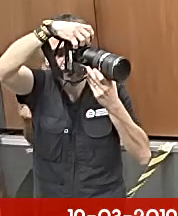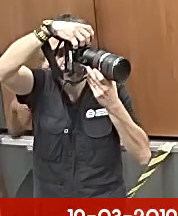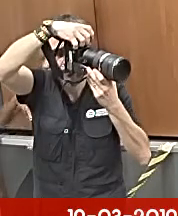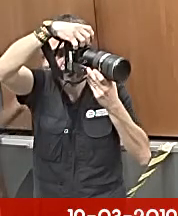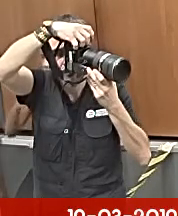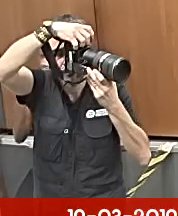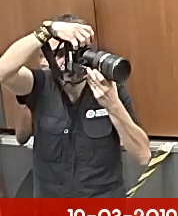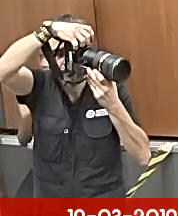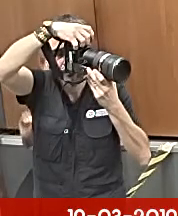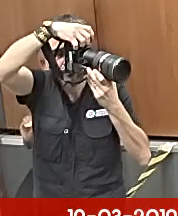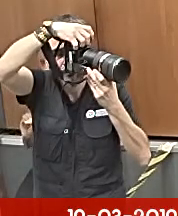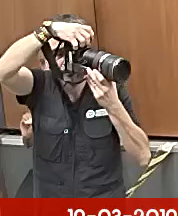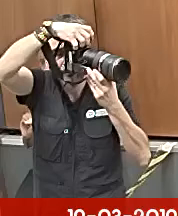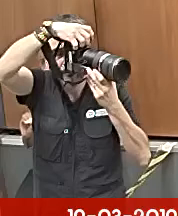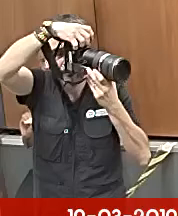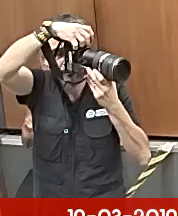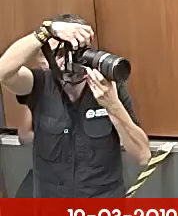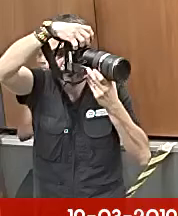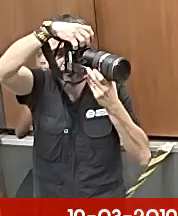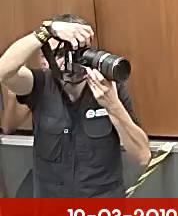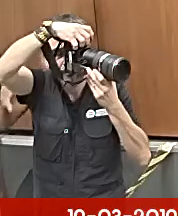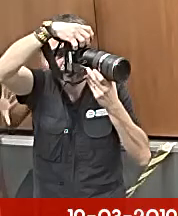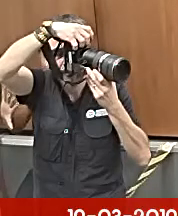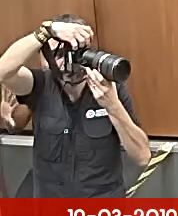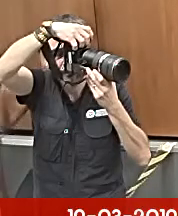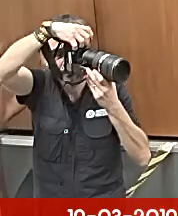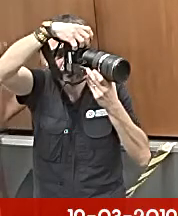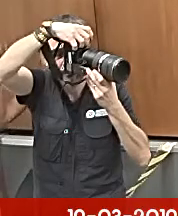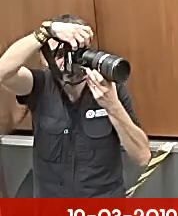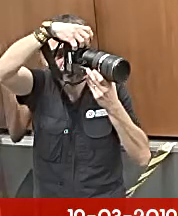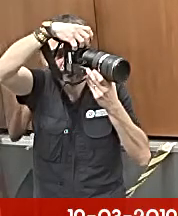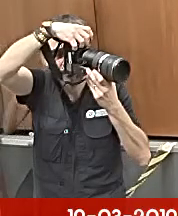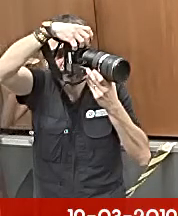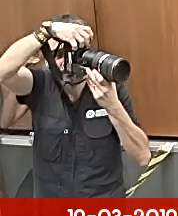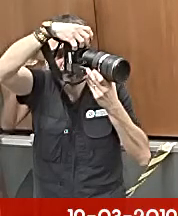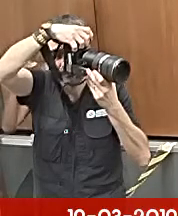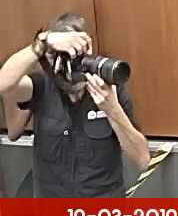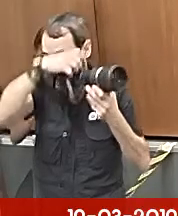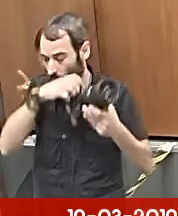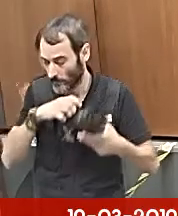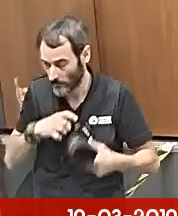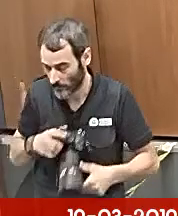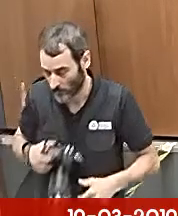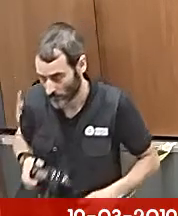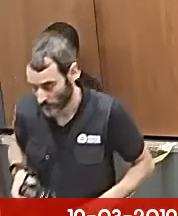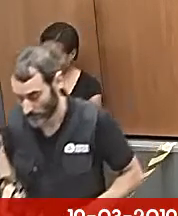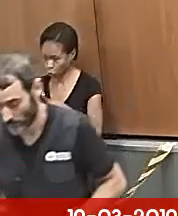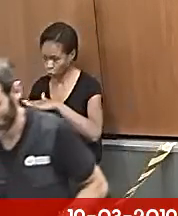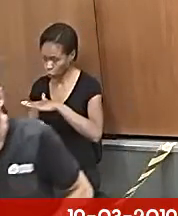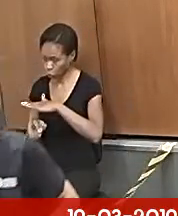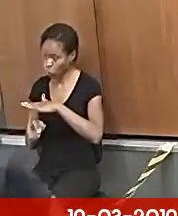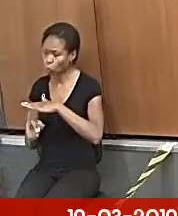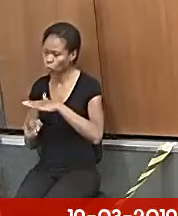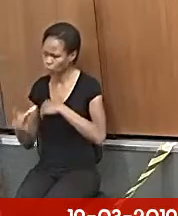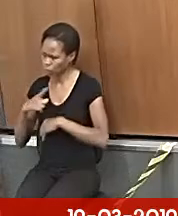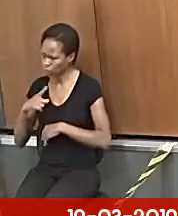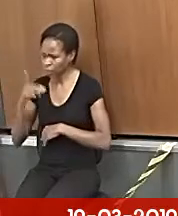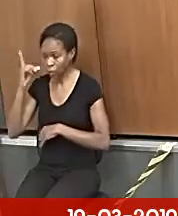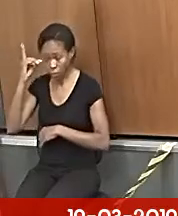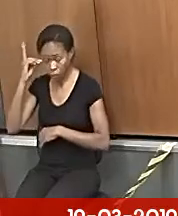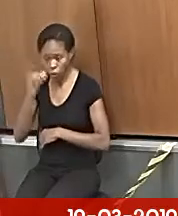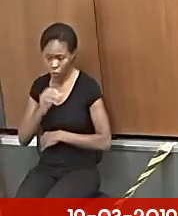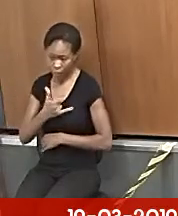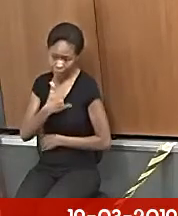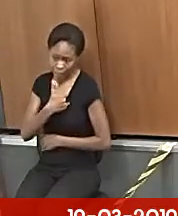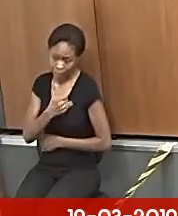comemoração internacional da síndrome de down ela no instituto nós recebemos pessoas com síndrome de down desde os 10 anos até à eternidade como